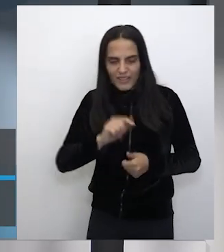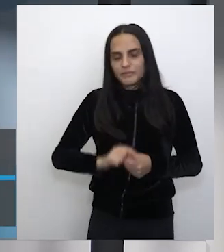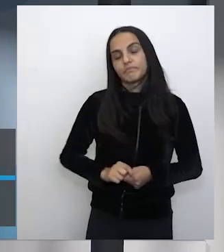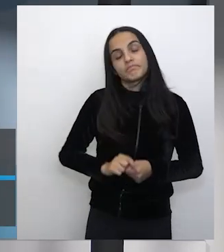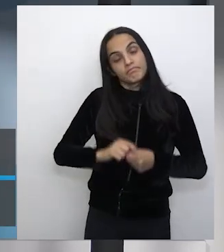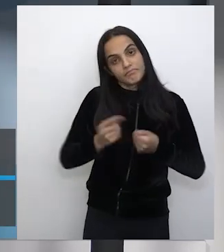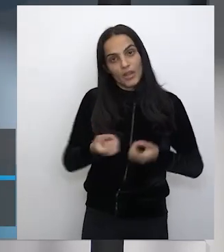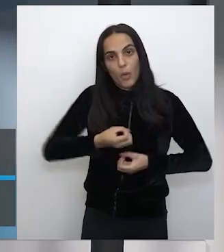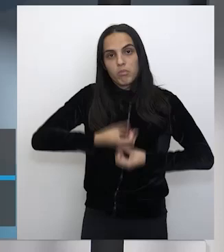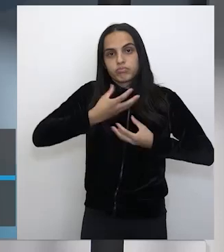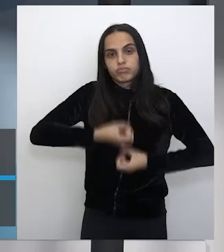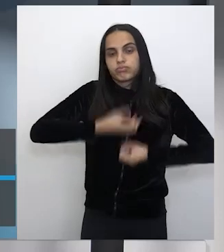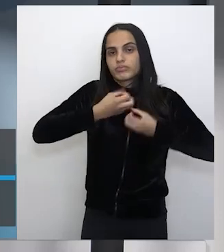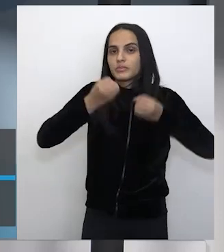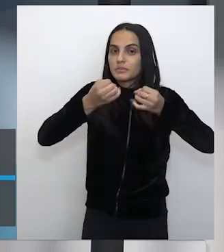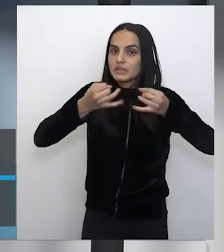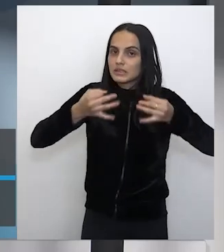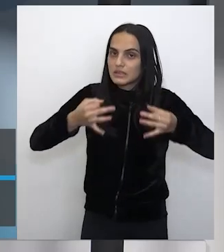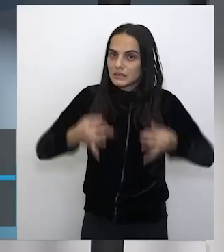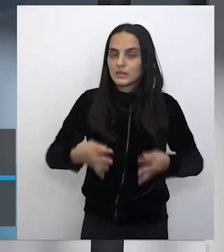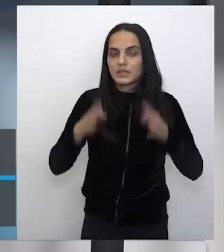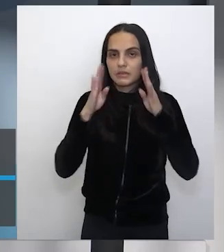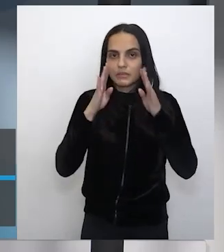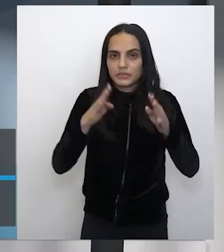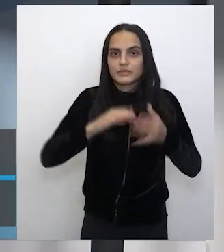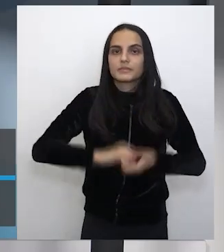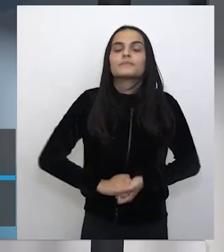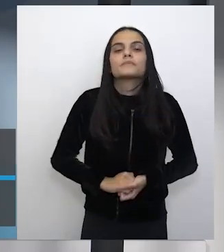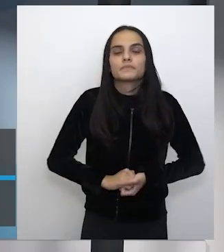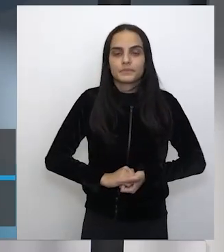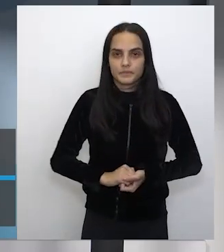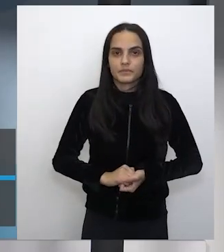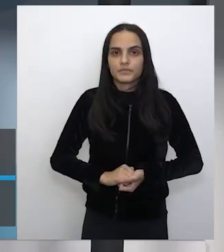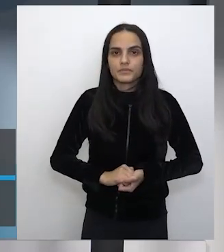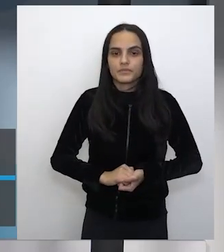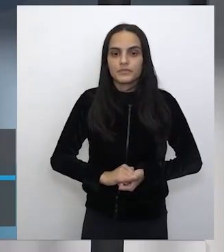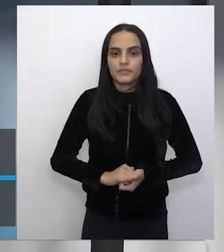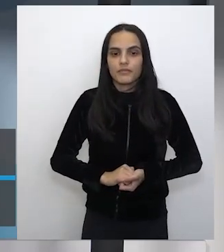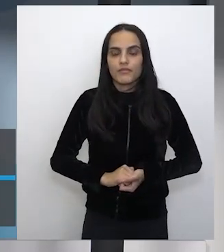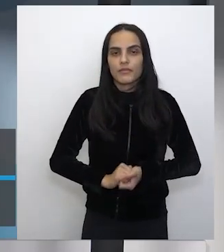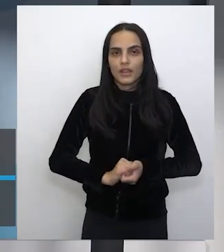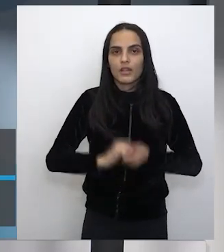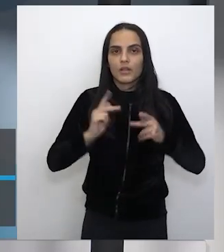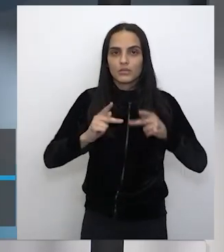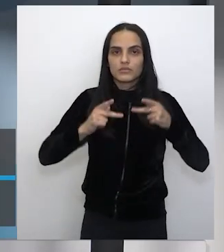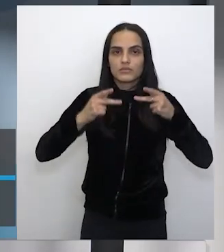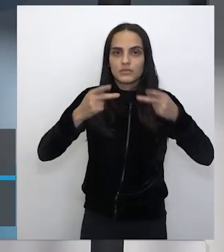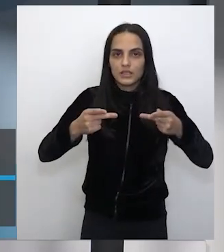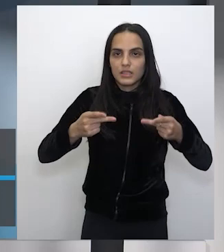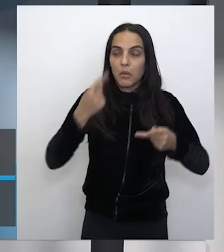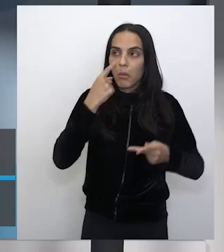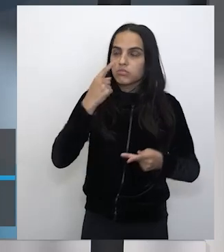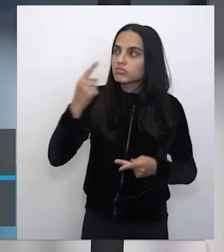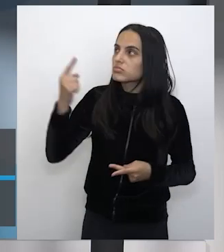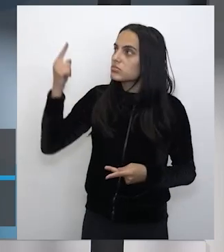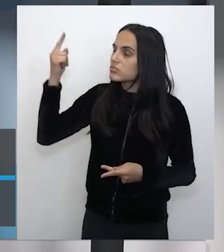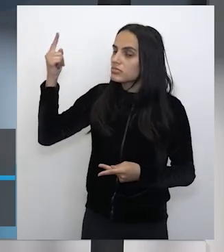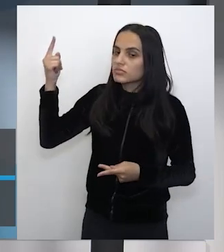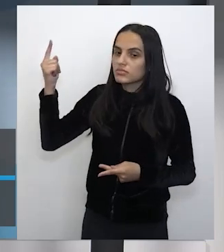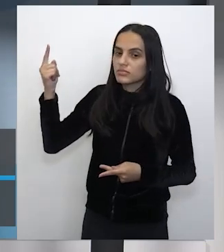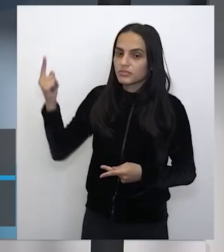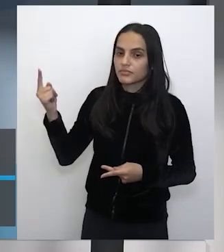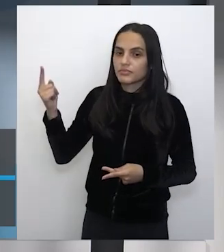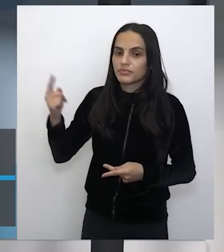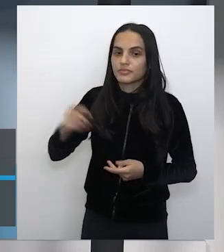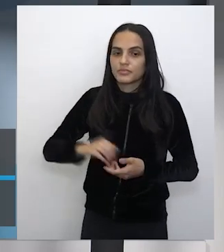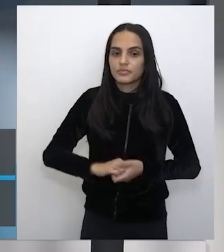esse comportamento de achar que tem que mostrar sempre que está bem para a sociedade. E eu já vou fazer um link, e já até colocar na tela, faça uma